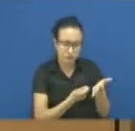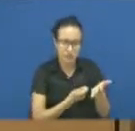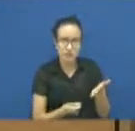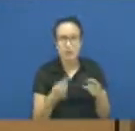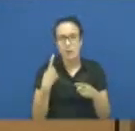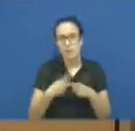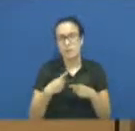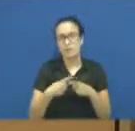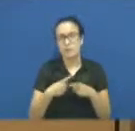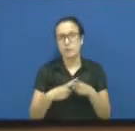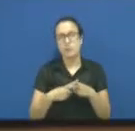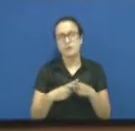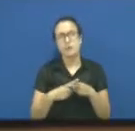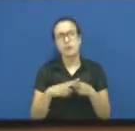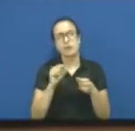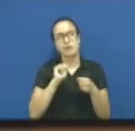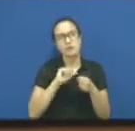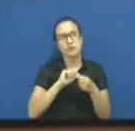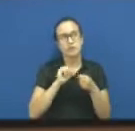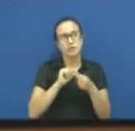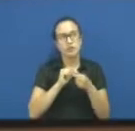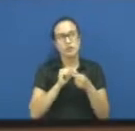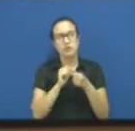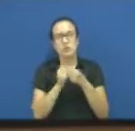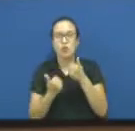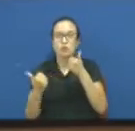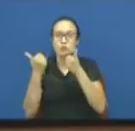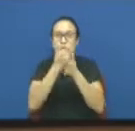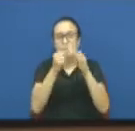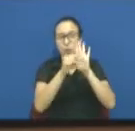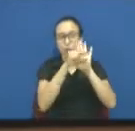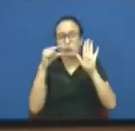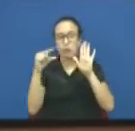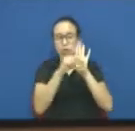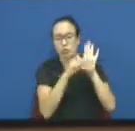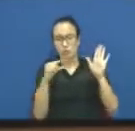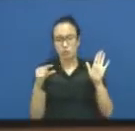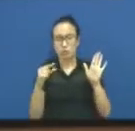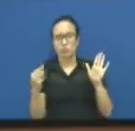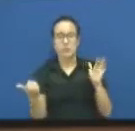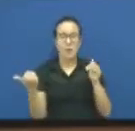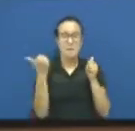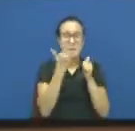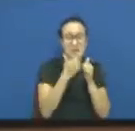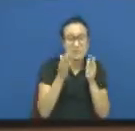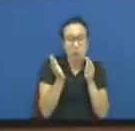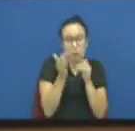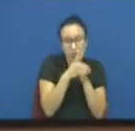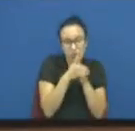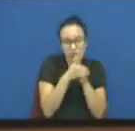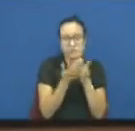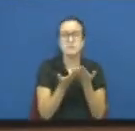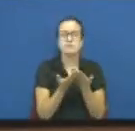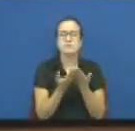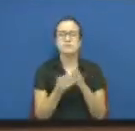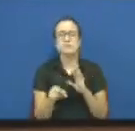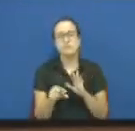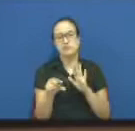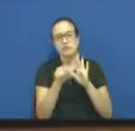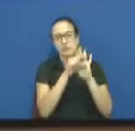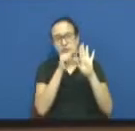elaborada de forma a suprimir 2 parágrafos que não deveriam ser suprimidos. São os